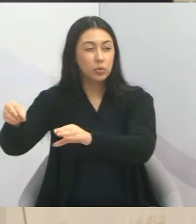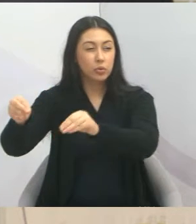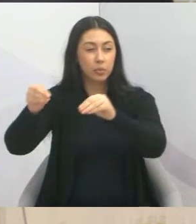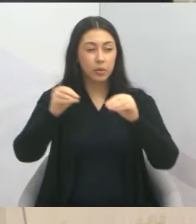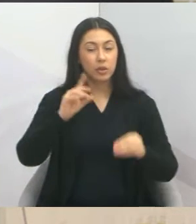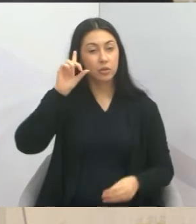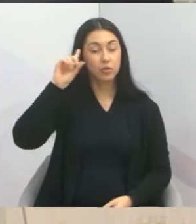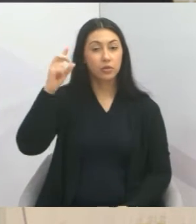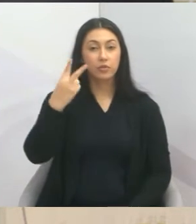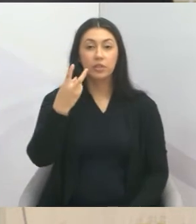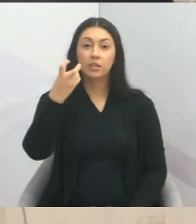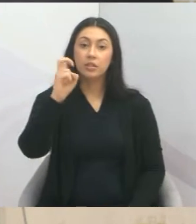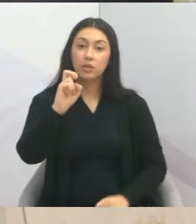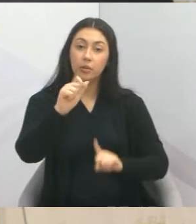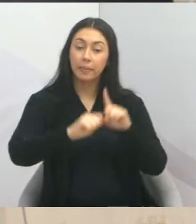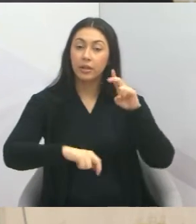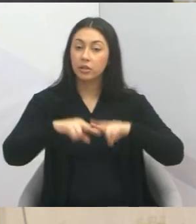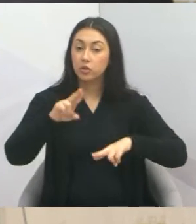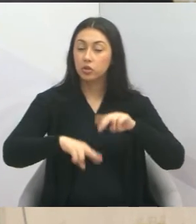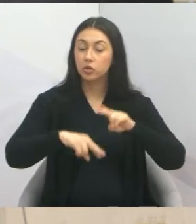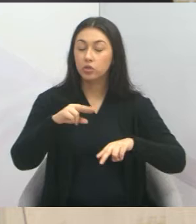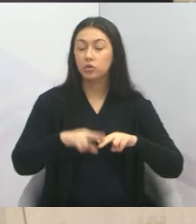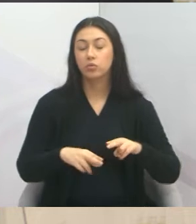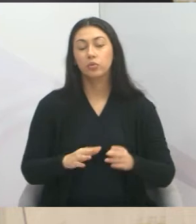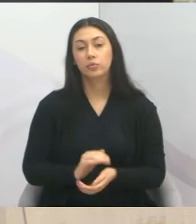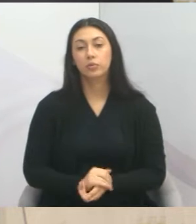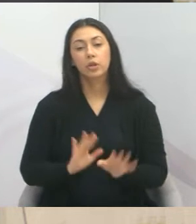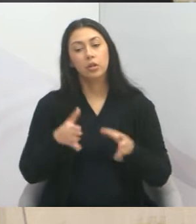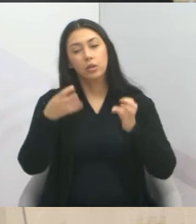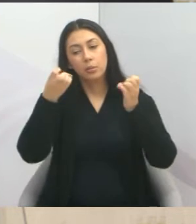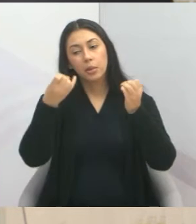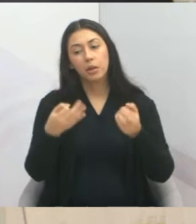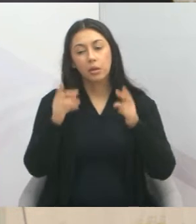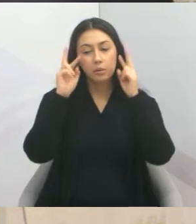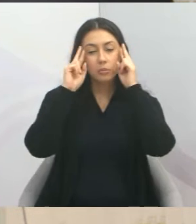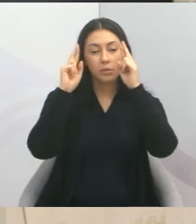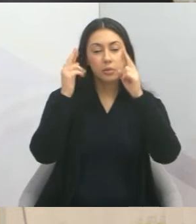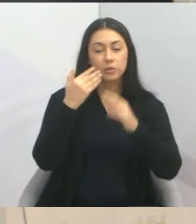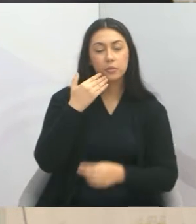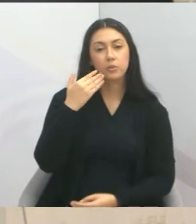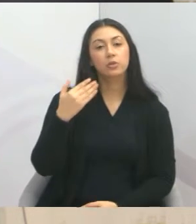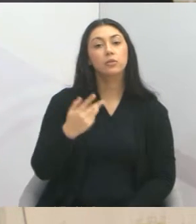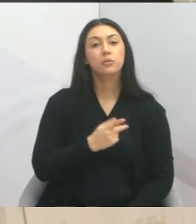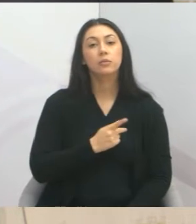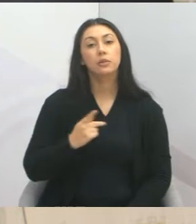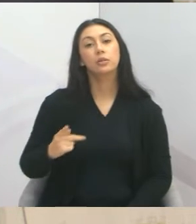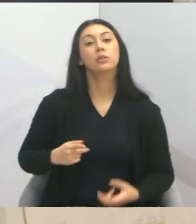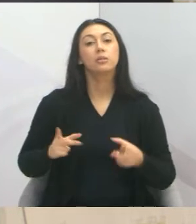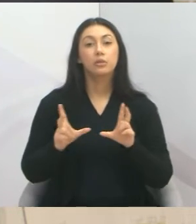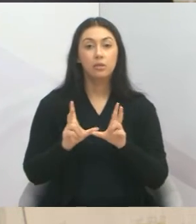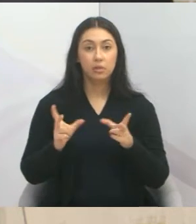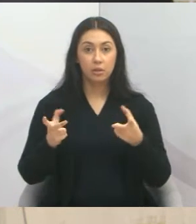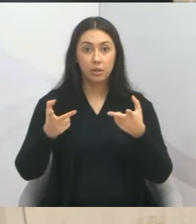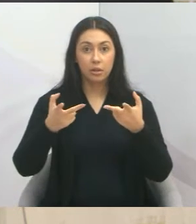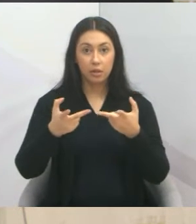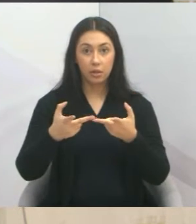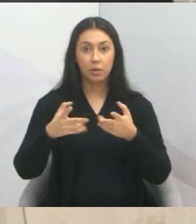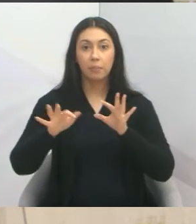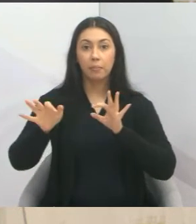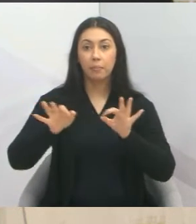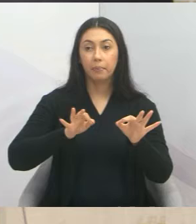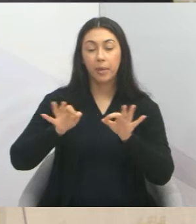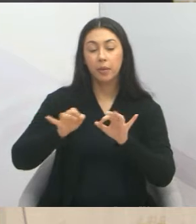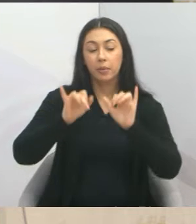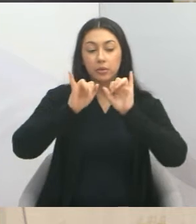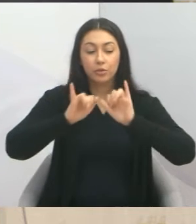celebrado no dia vinte e cinco de Junho feito esse registro respeitosamente requeremos apresenta dessa casa que seja